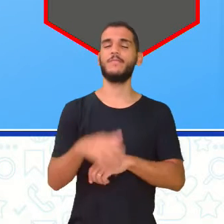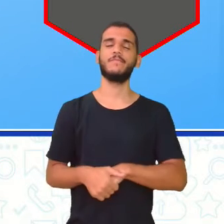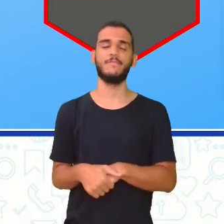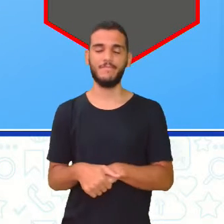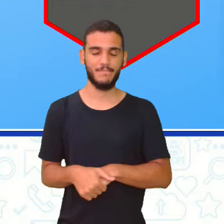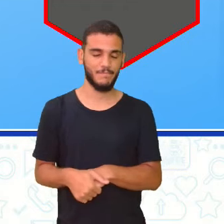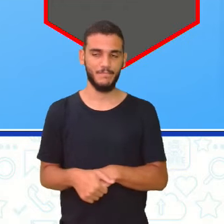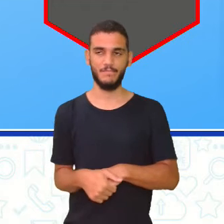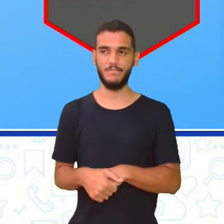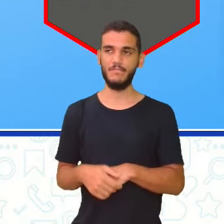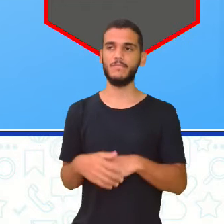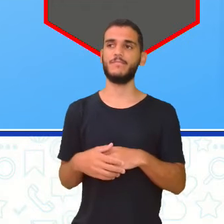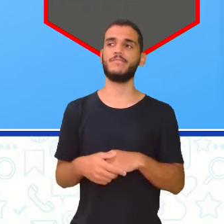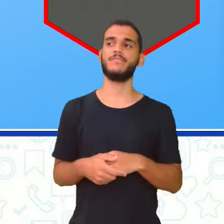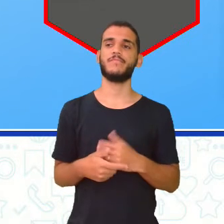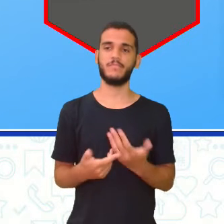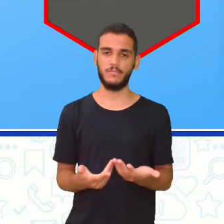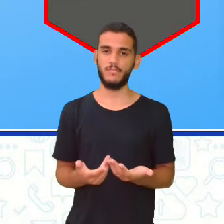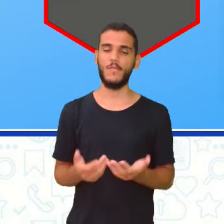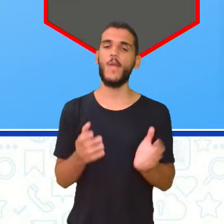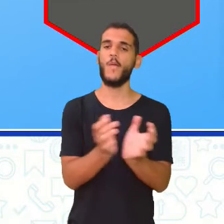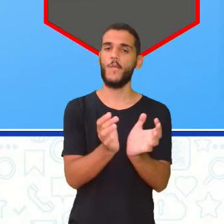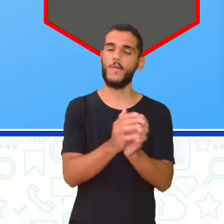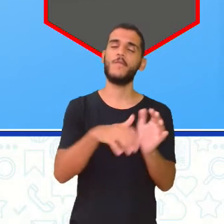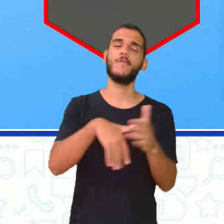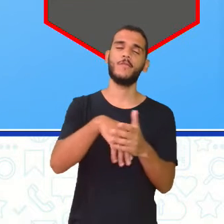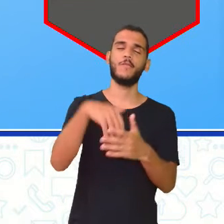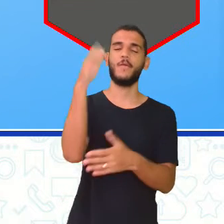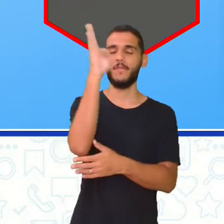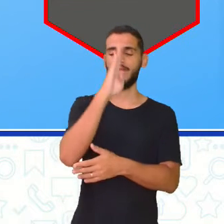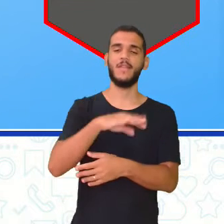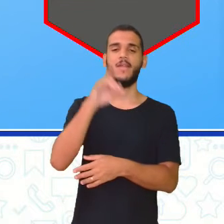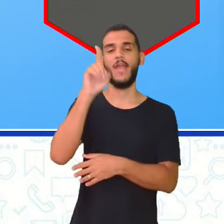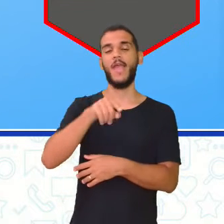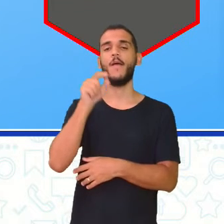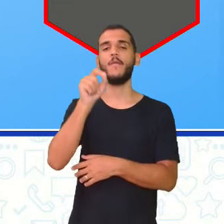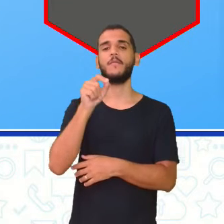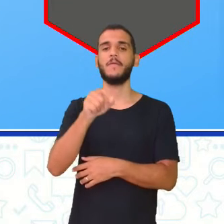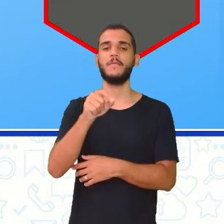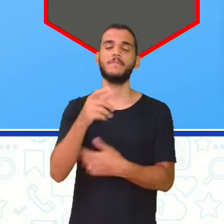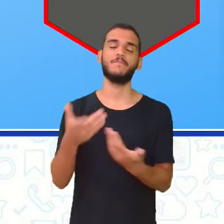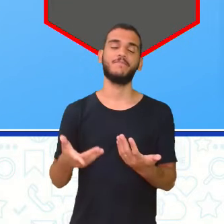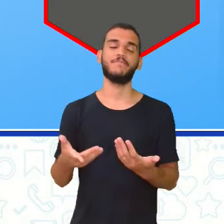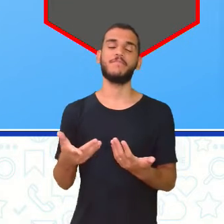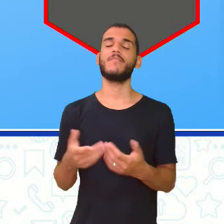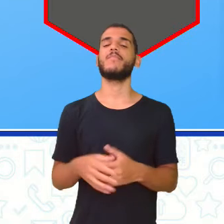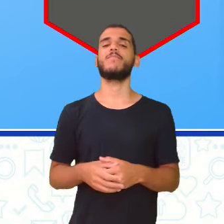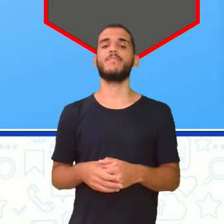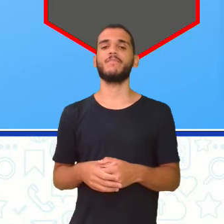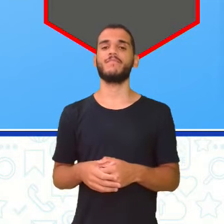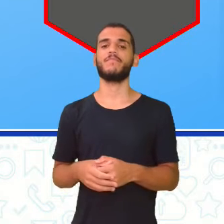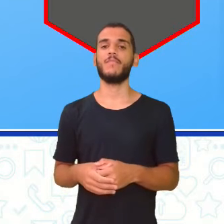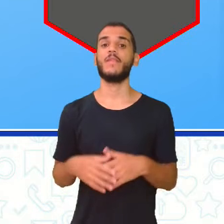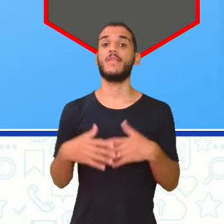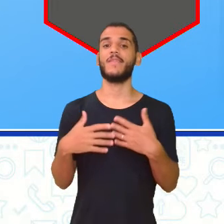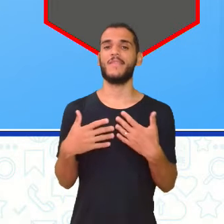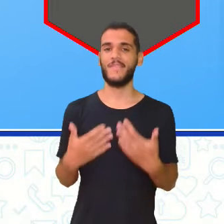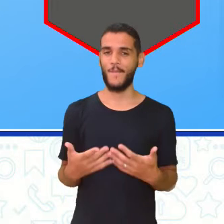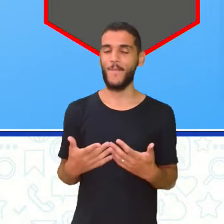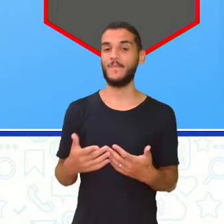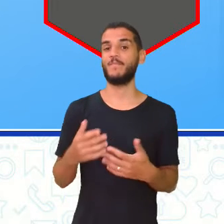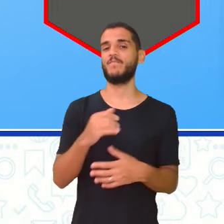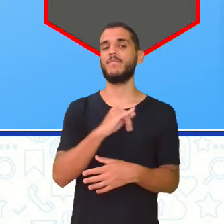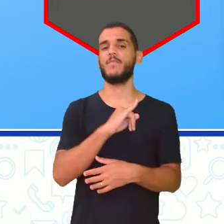né? E nossa seleção pentacampeão. E quem sabe a gente vira o ano